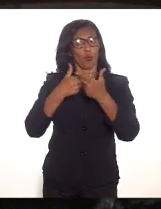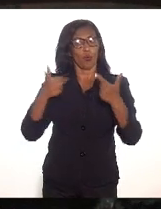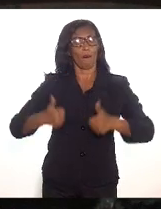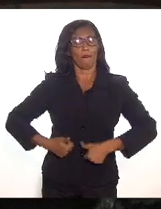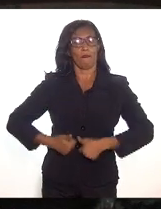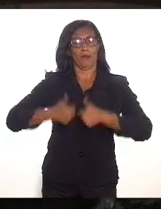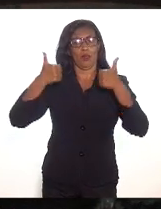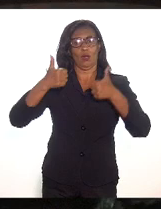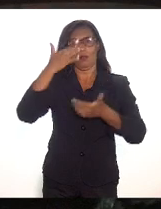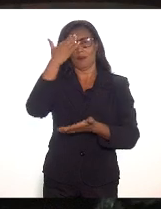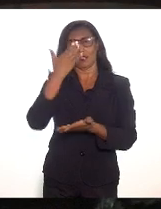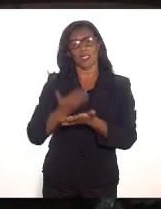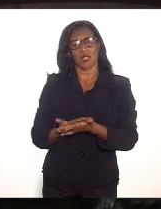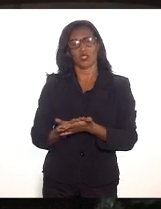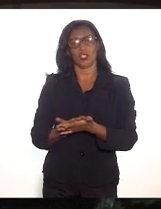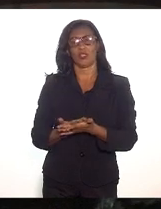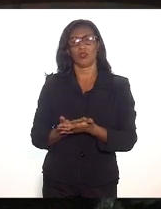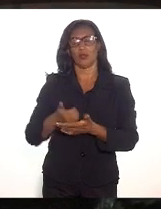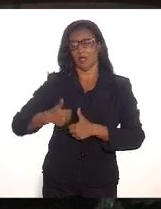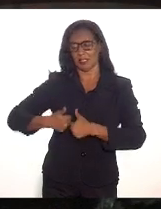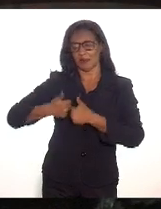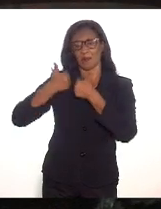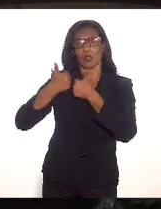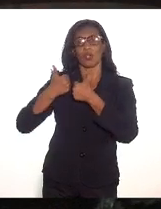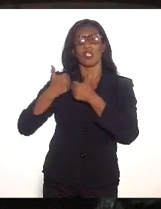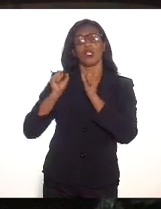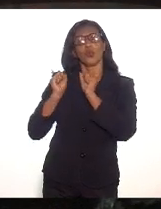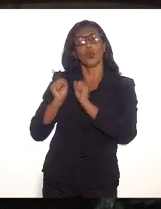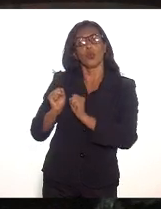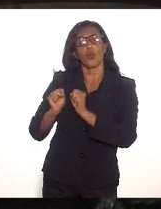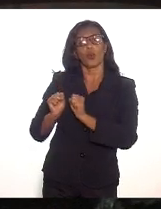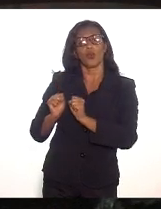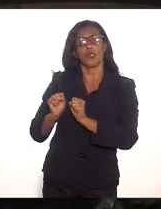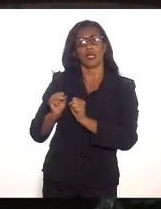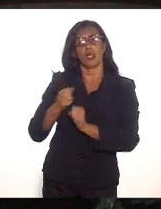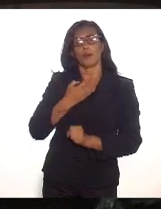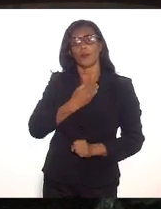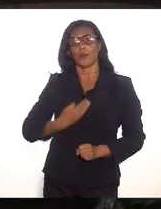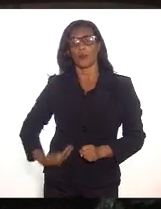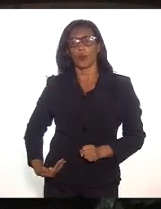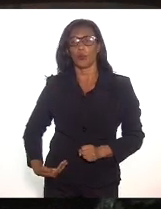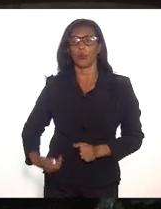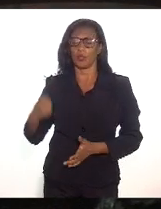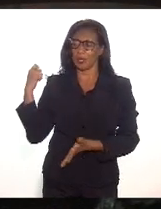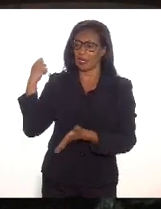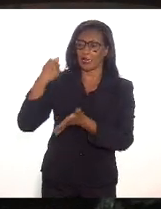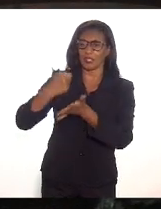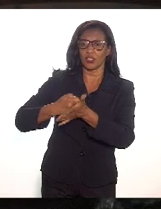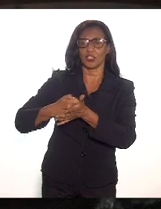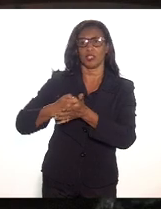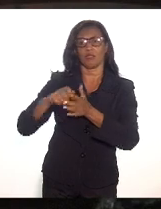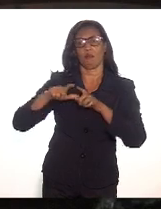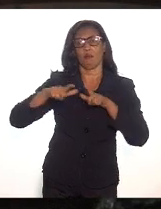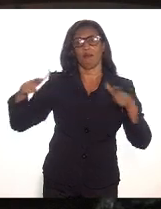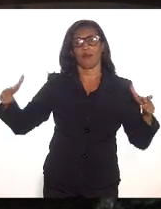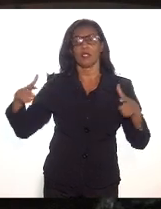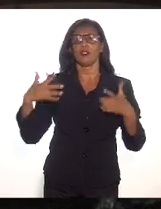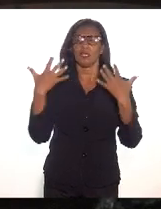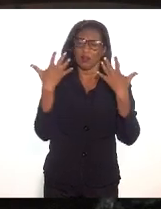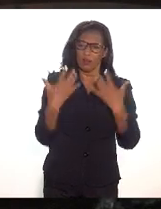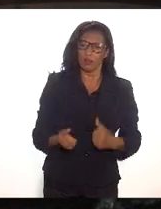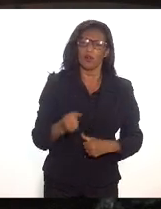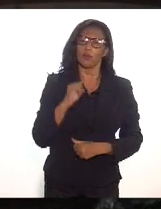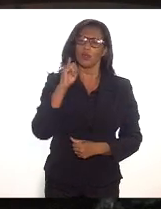acredito que essa melhoria vem a partir do poder público e a partir da garantia da ampliação. Vamos, sim, reconhecer